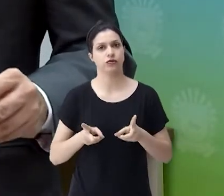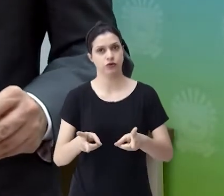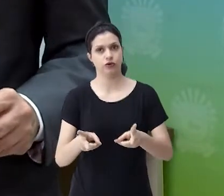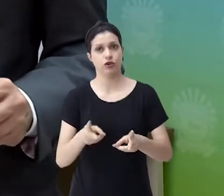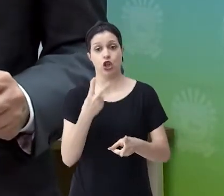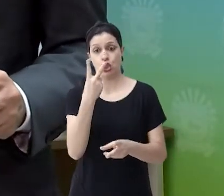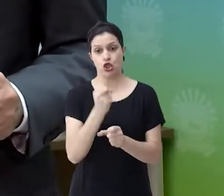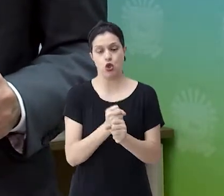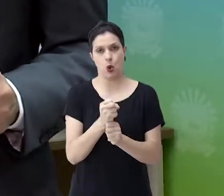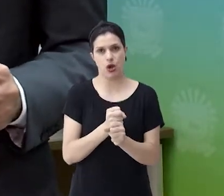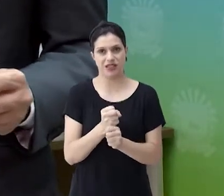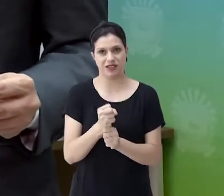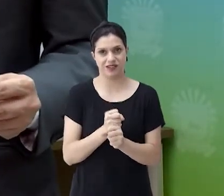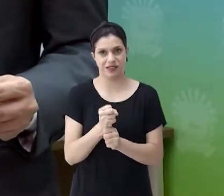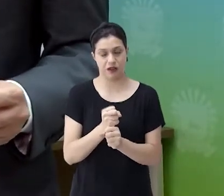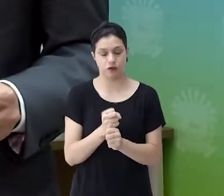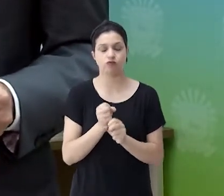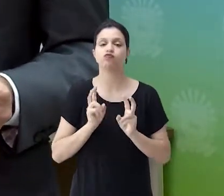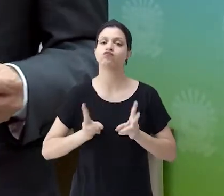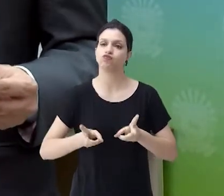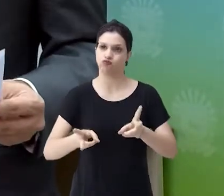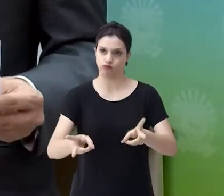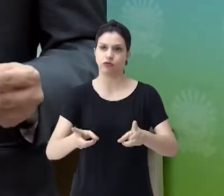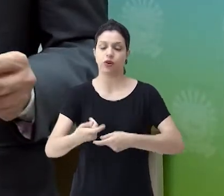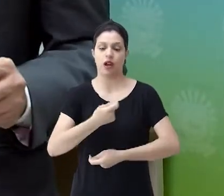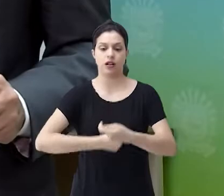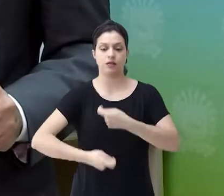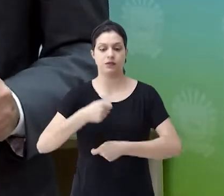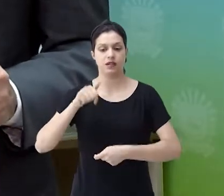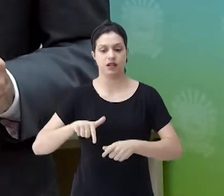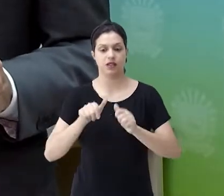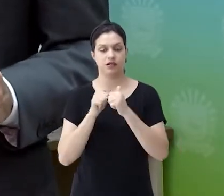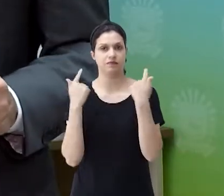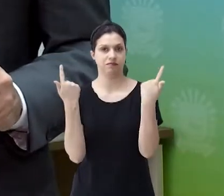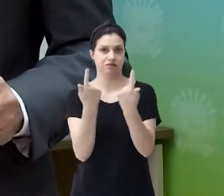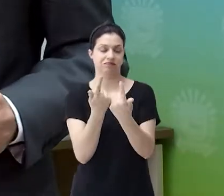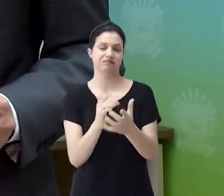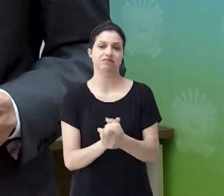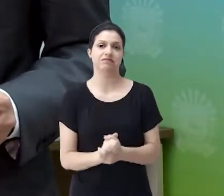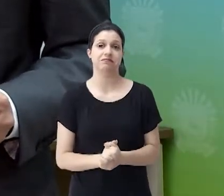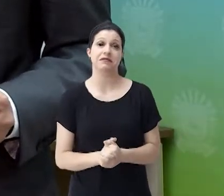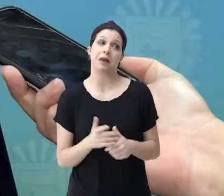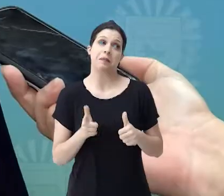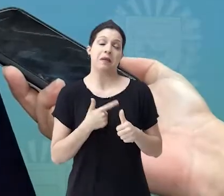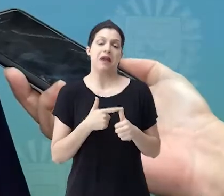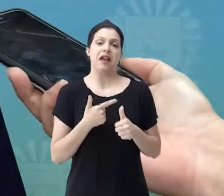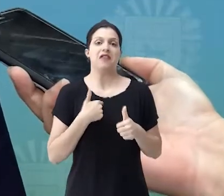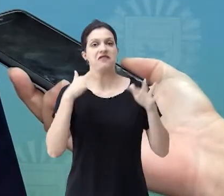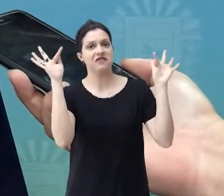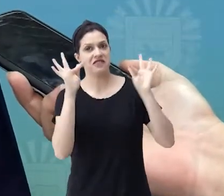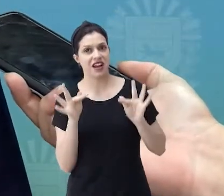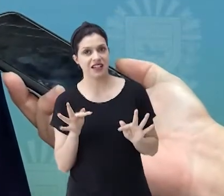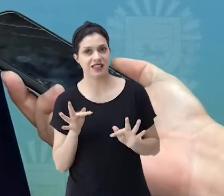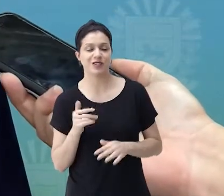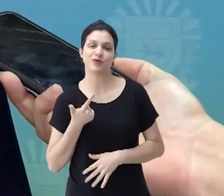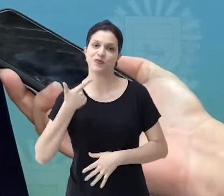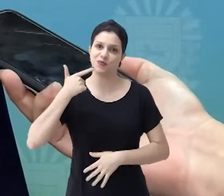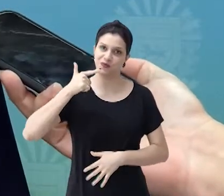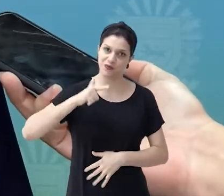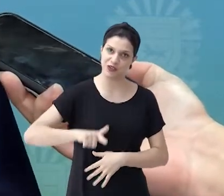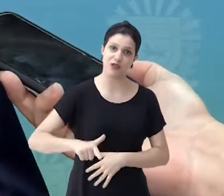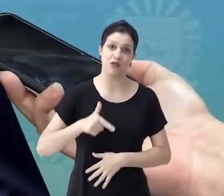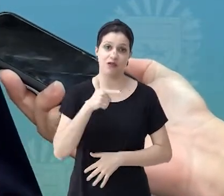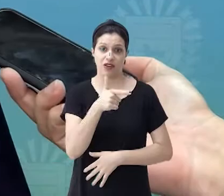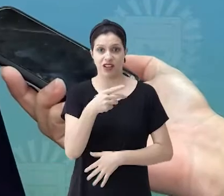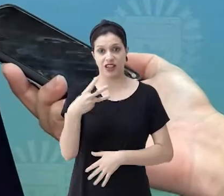atual composição da mesa foi reconduzida para os próximos 2 anos à frente da administração da Casa de Leis. Primeiro, felicidade